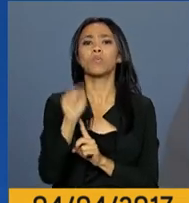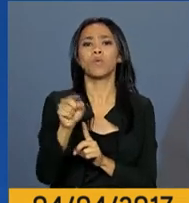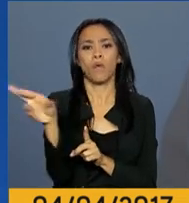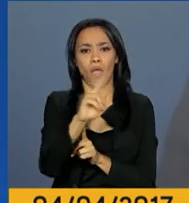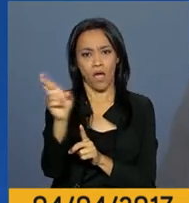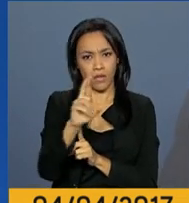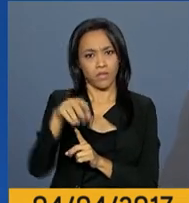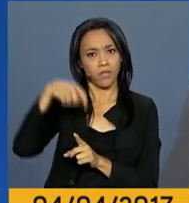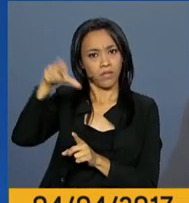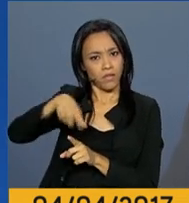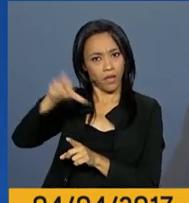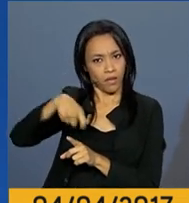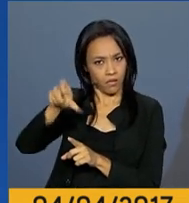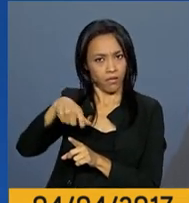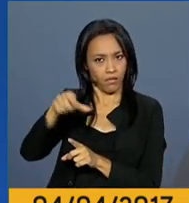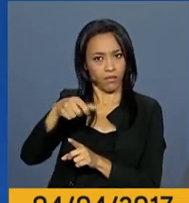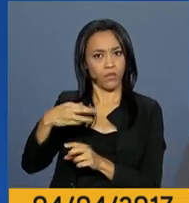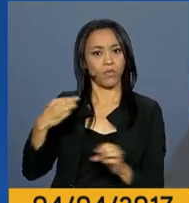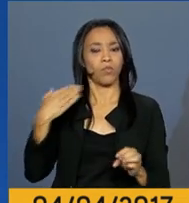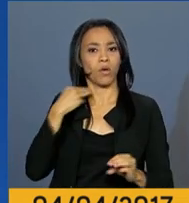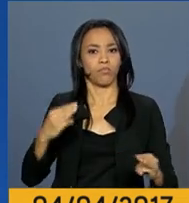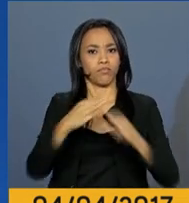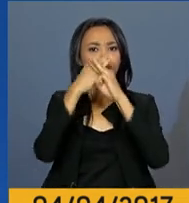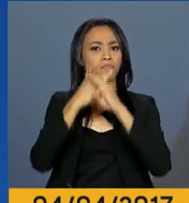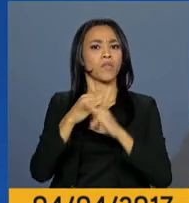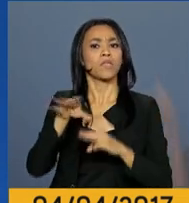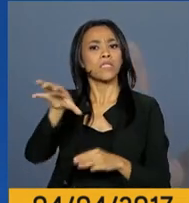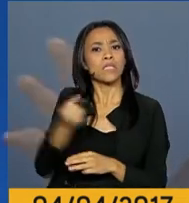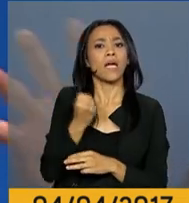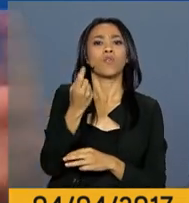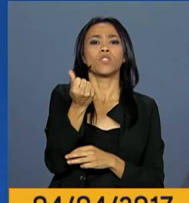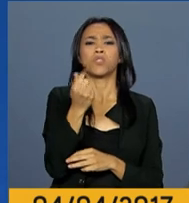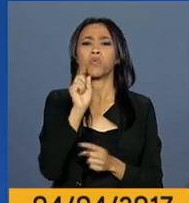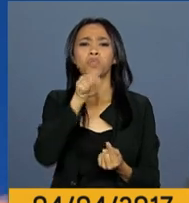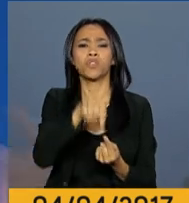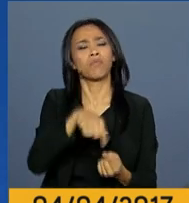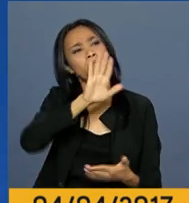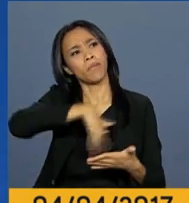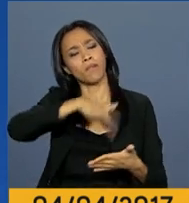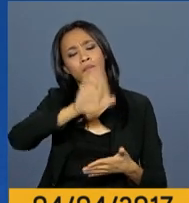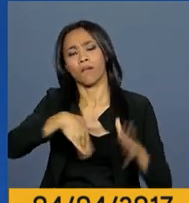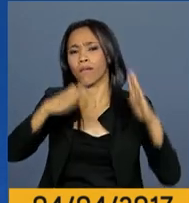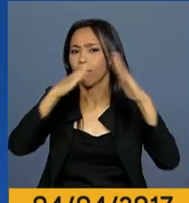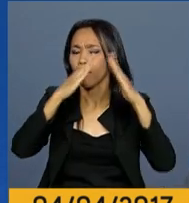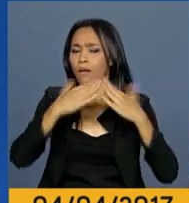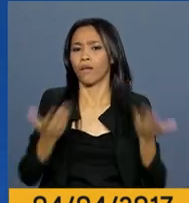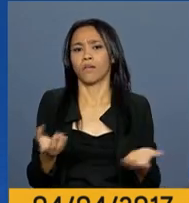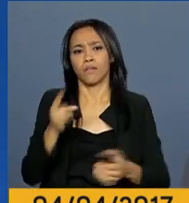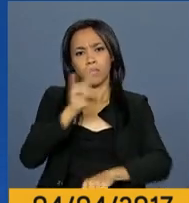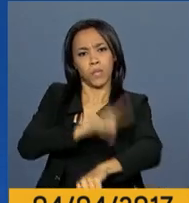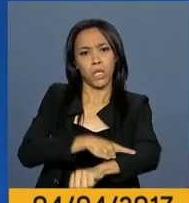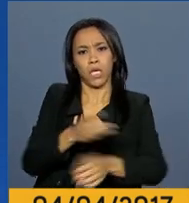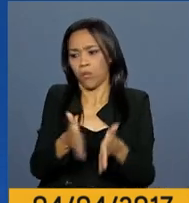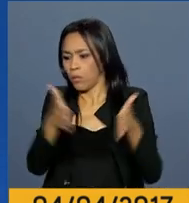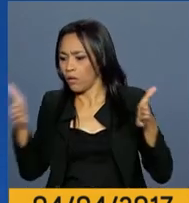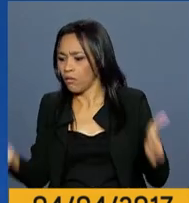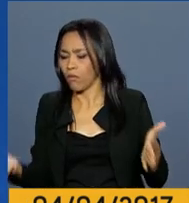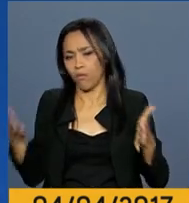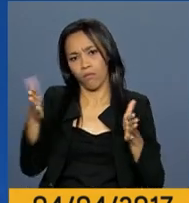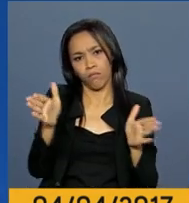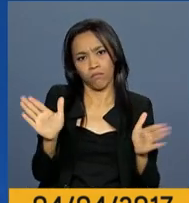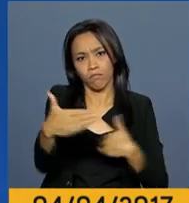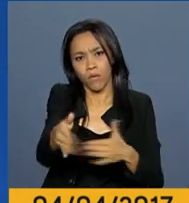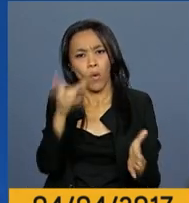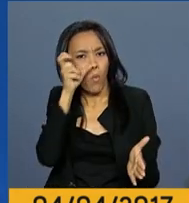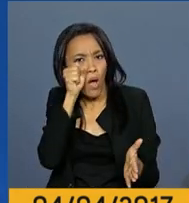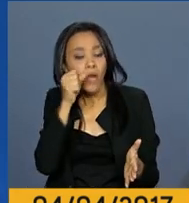perdido para pintar sua casinha, ampliar um quarto, um banheiro, o que seja, mas ao mesmo tempo nós